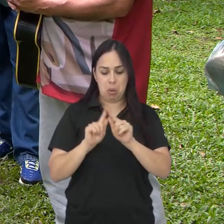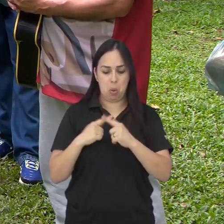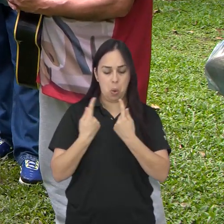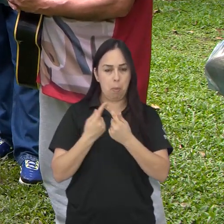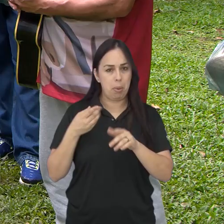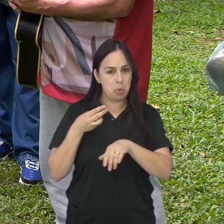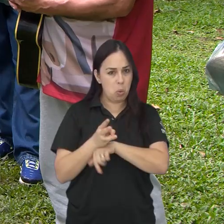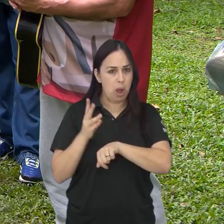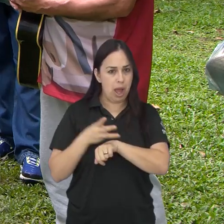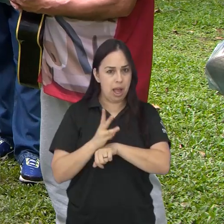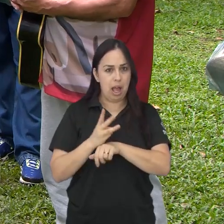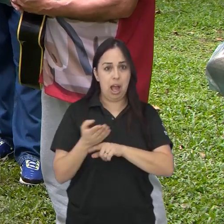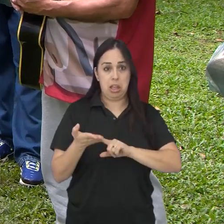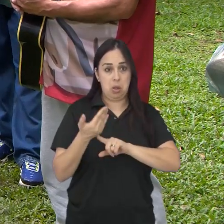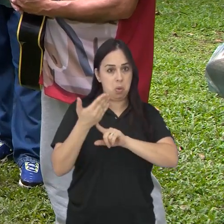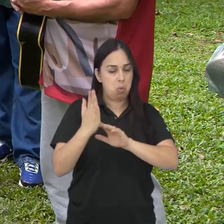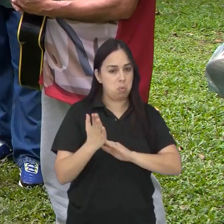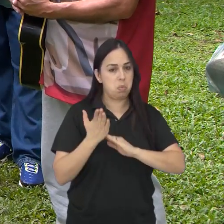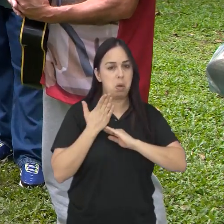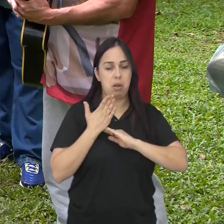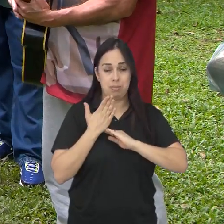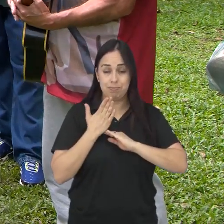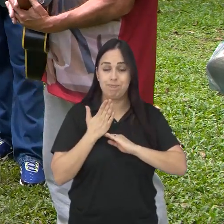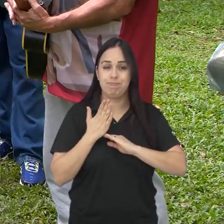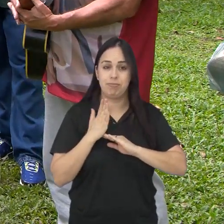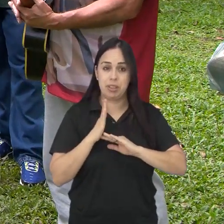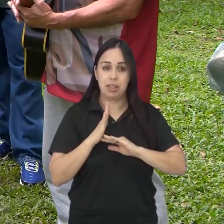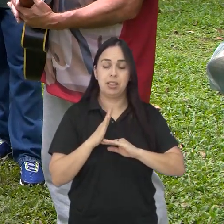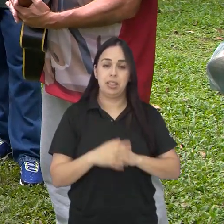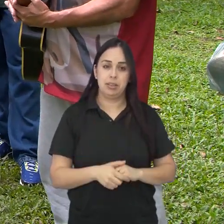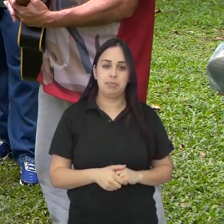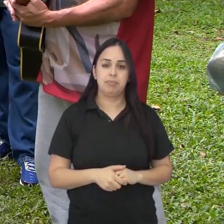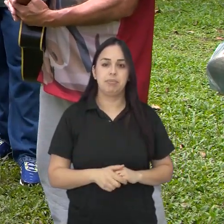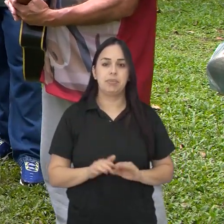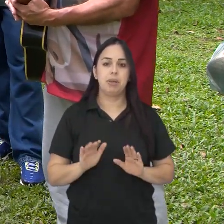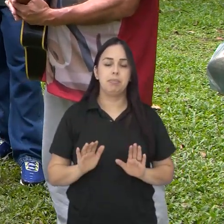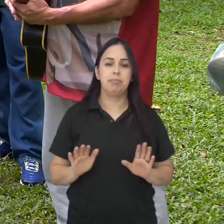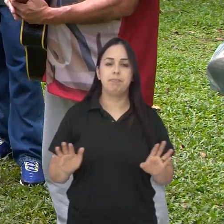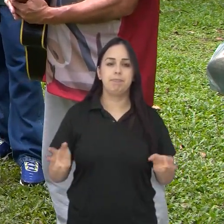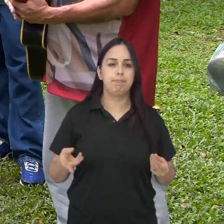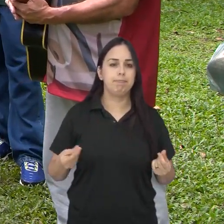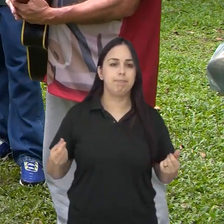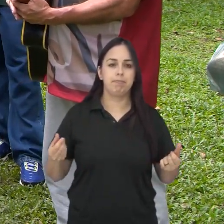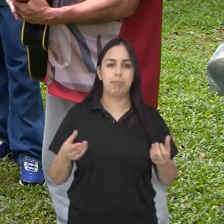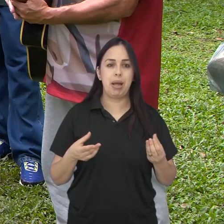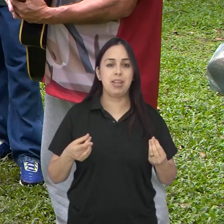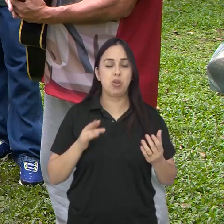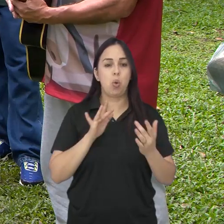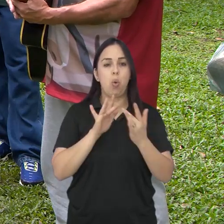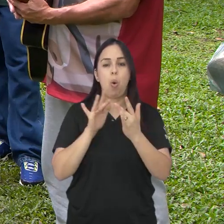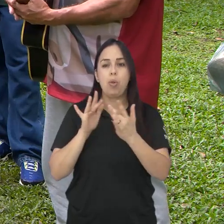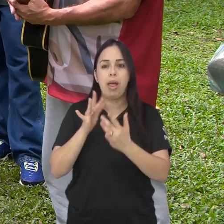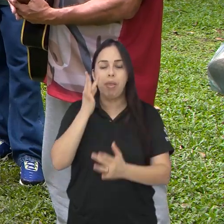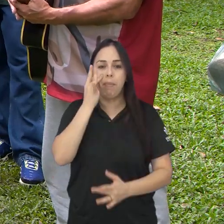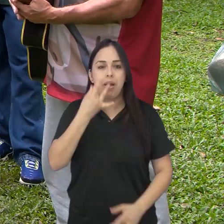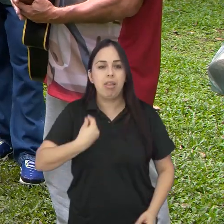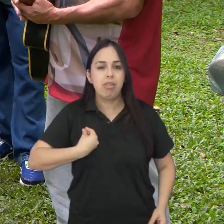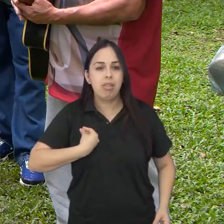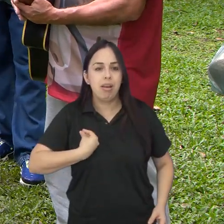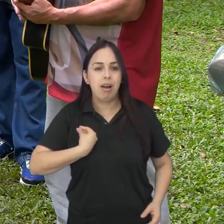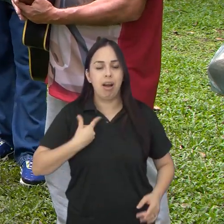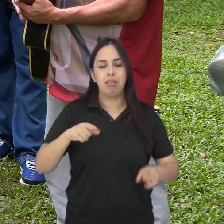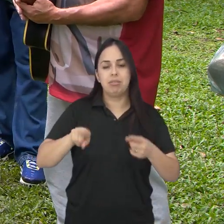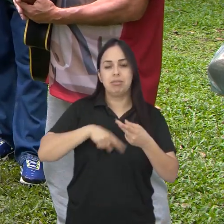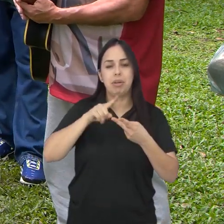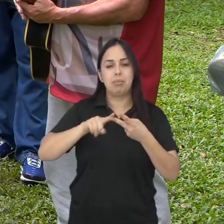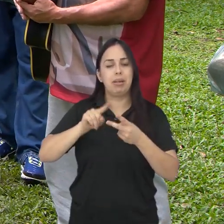WhatsApp, né? E graças a Deus a tecnologia ajudou muito, né, para isso. Mas esse contato que a gente tem, né,